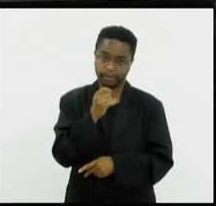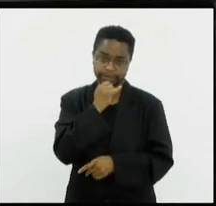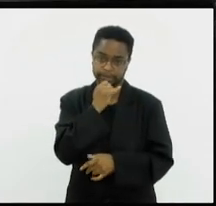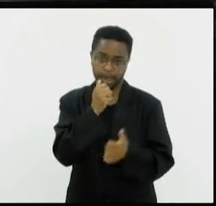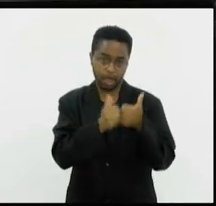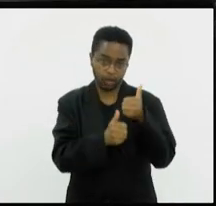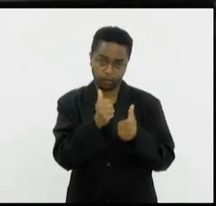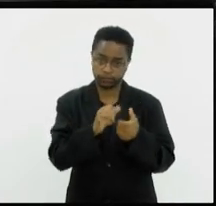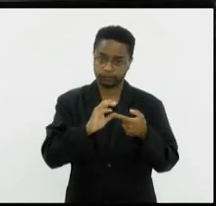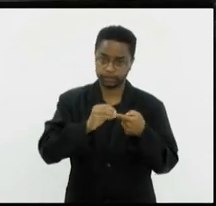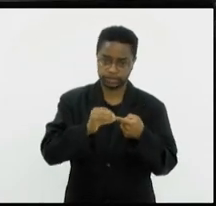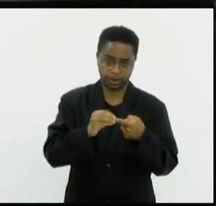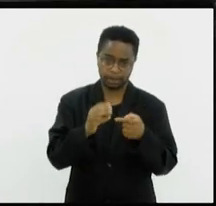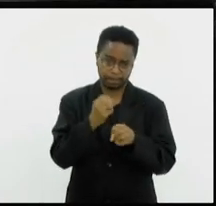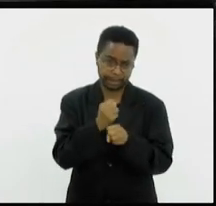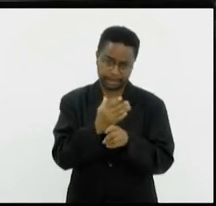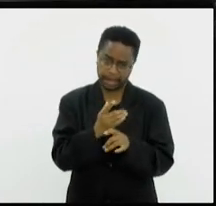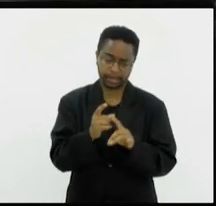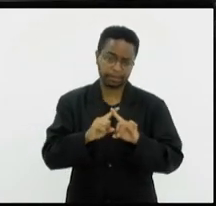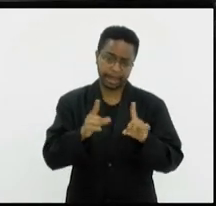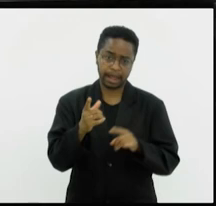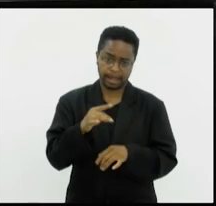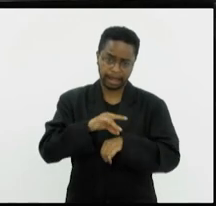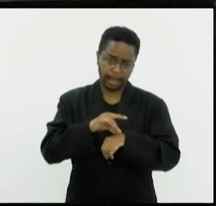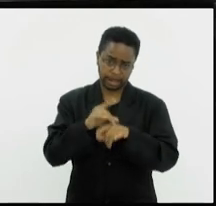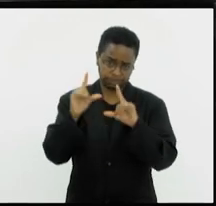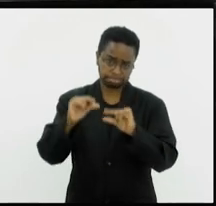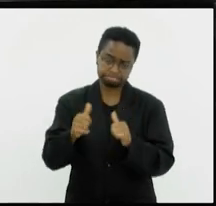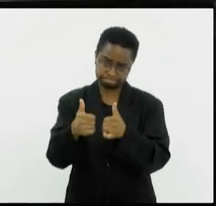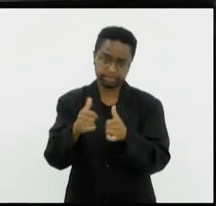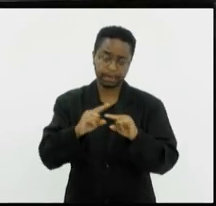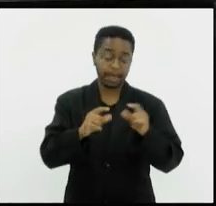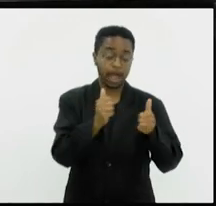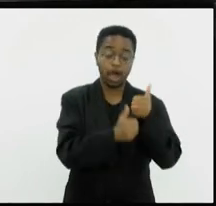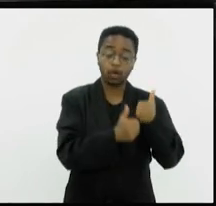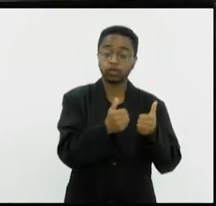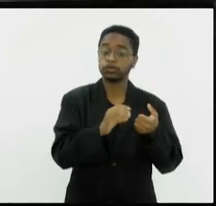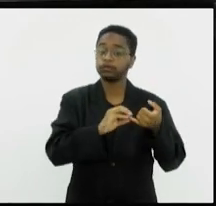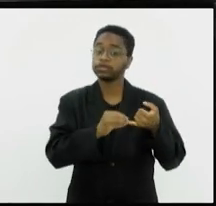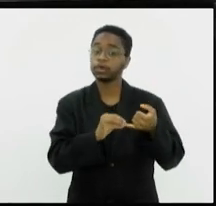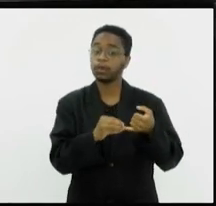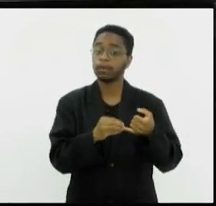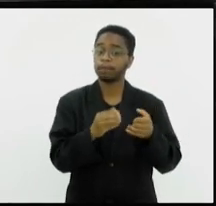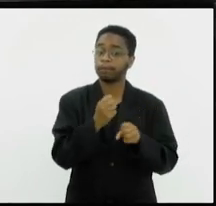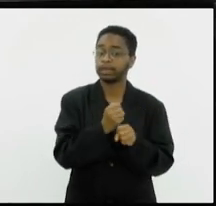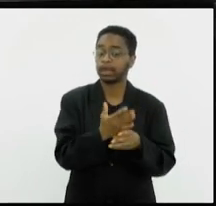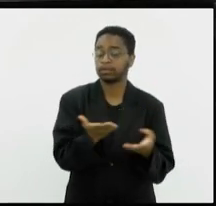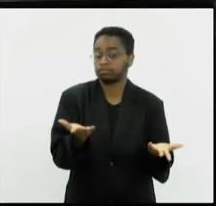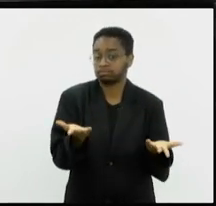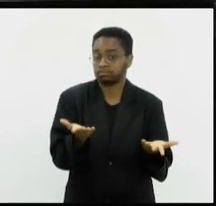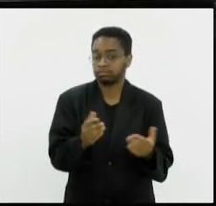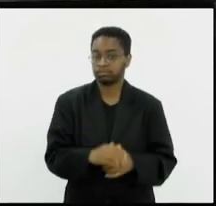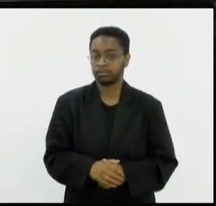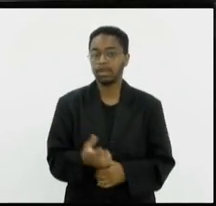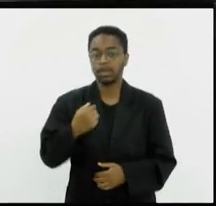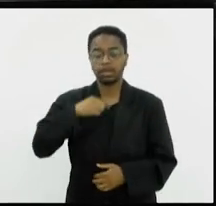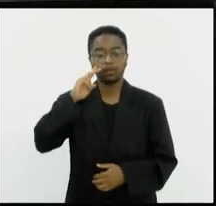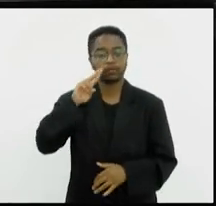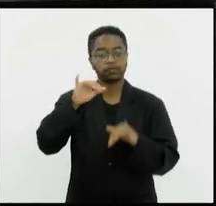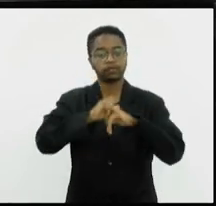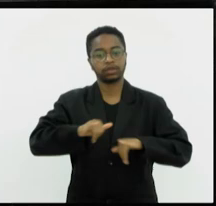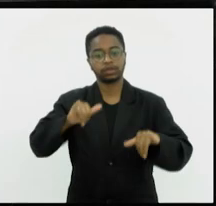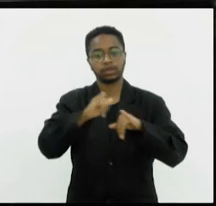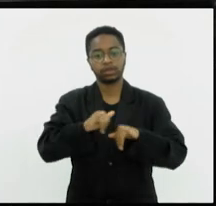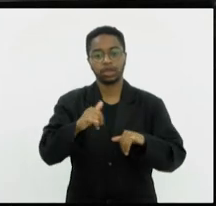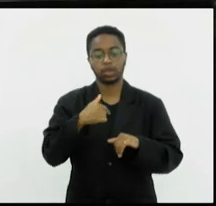feijão como batata mas a carne Caiu sim mas arroz batata feijão eu vi um anúncio Jari que eu